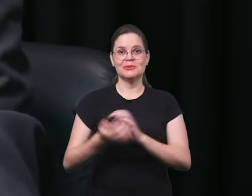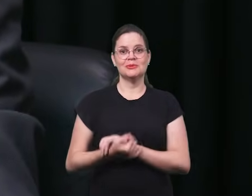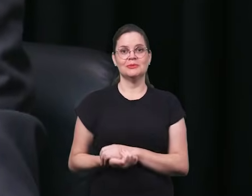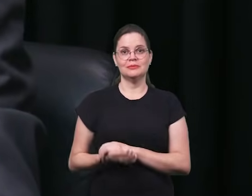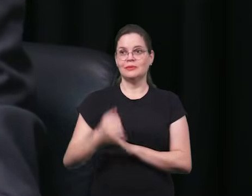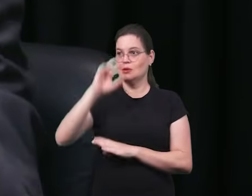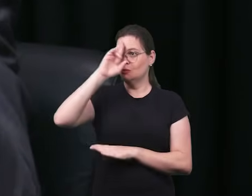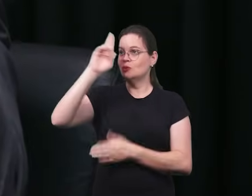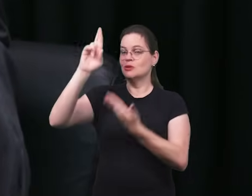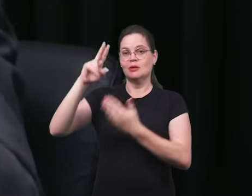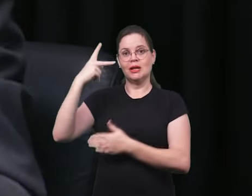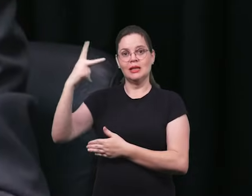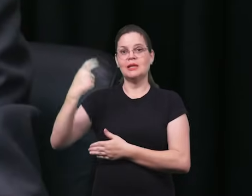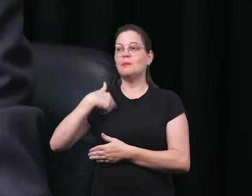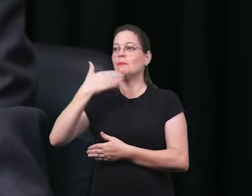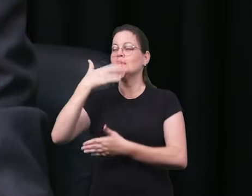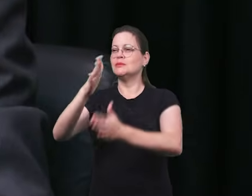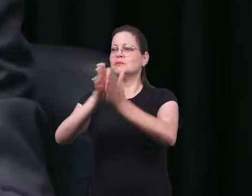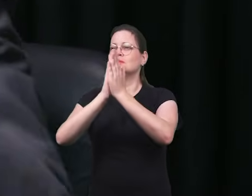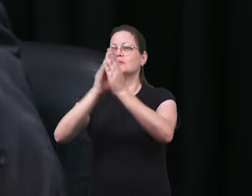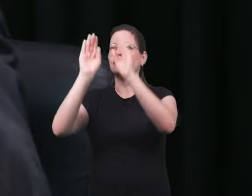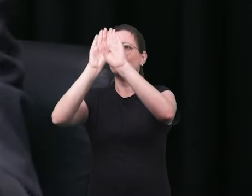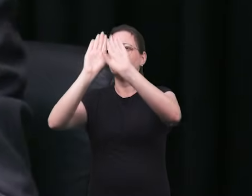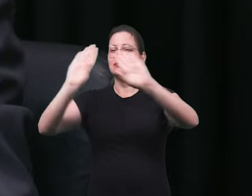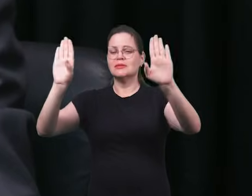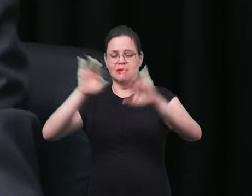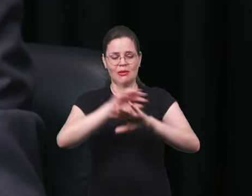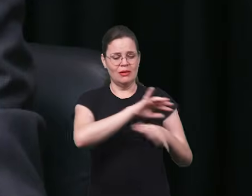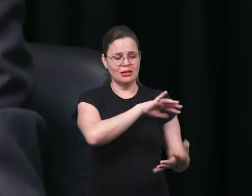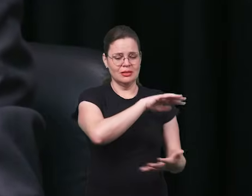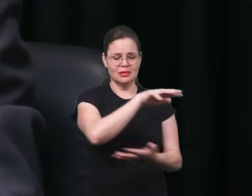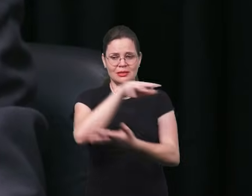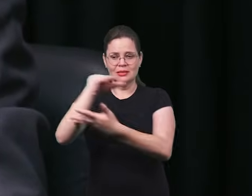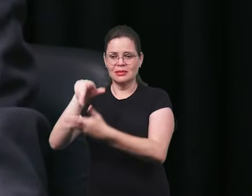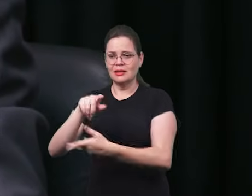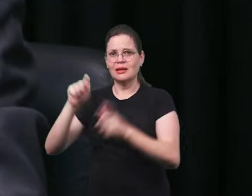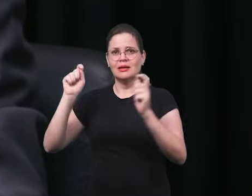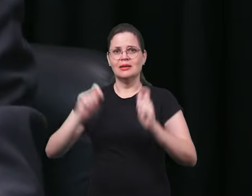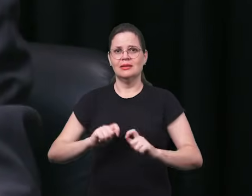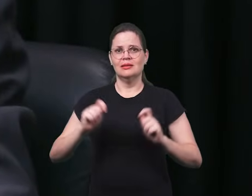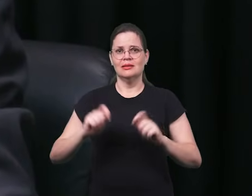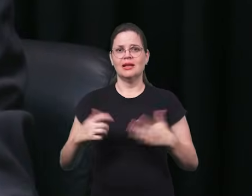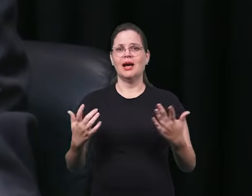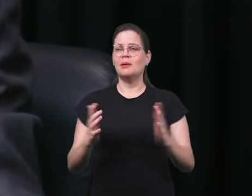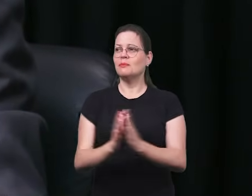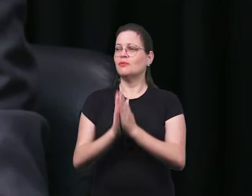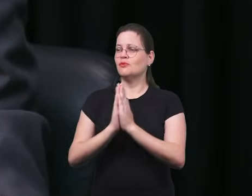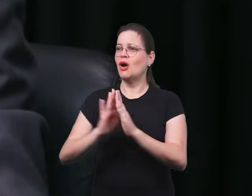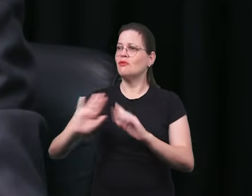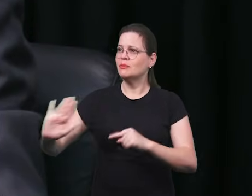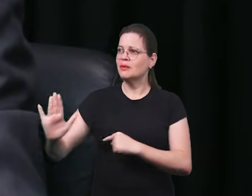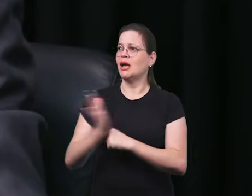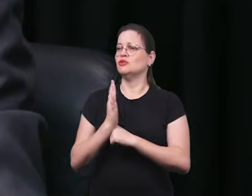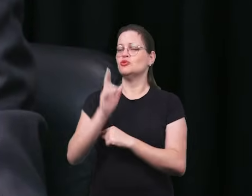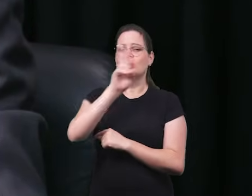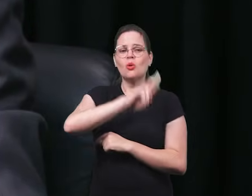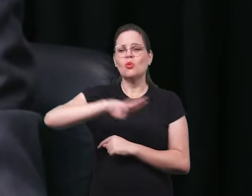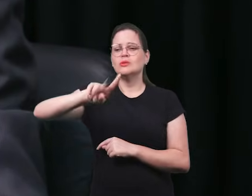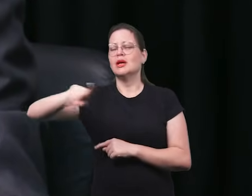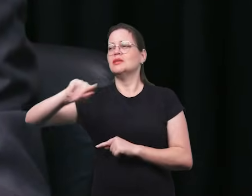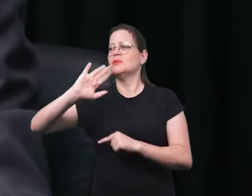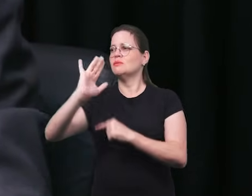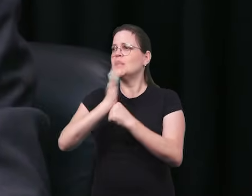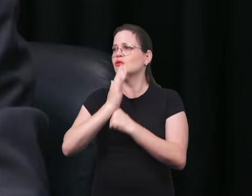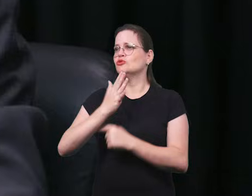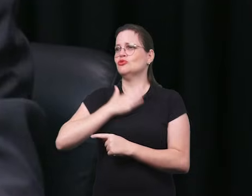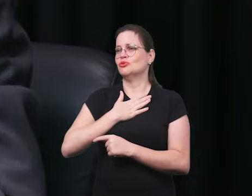Exércitos que mova os céus, que mova a terra em proveito da minha necessidade, né,